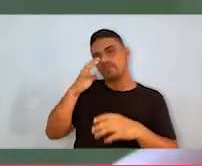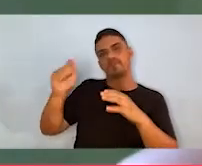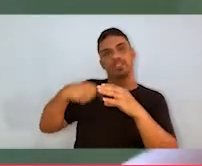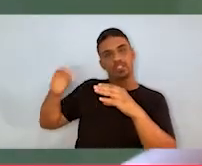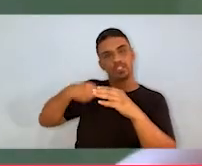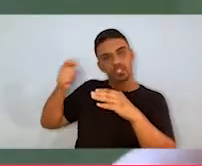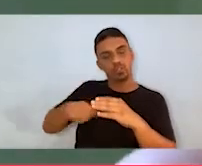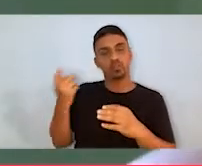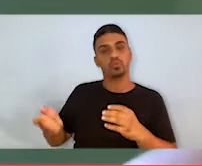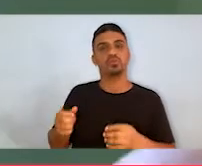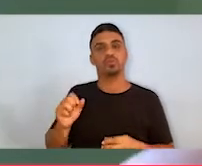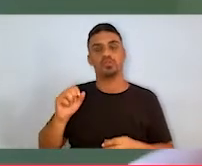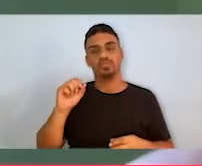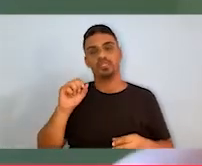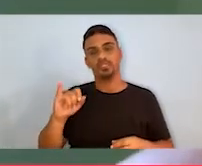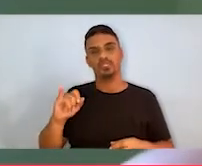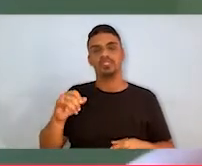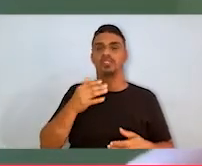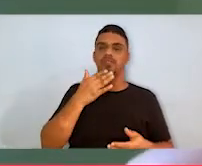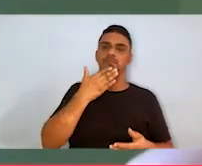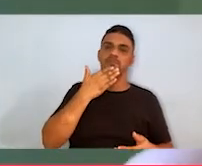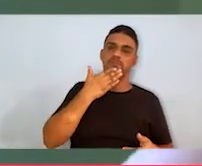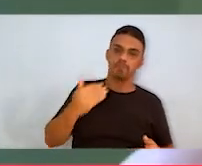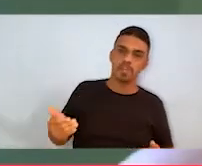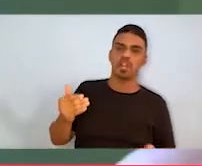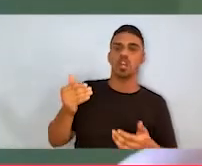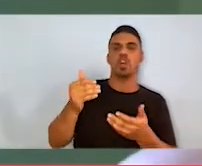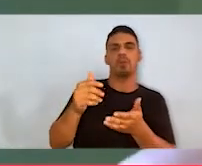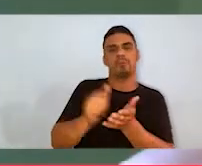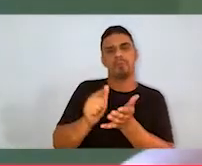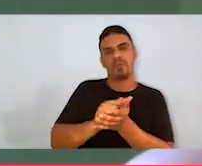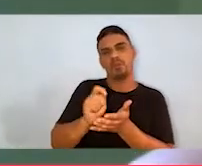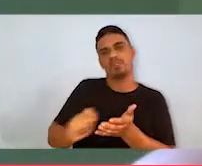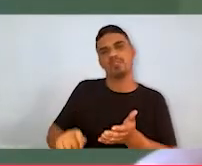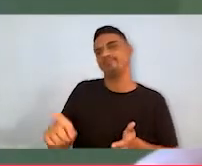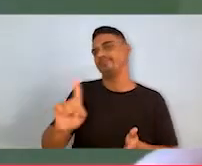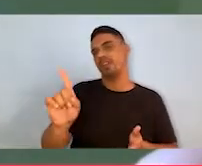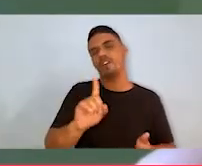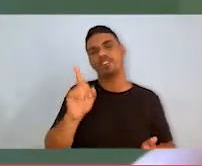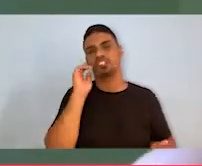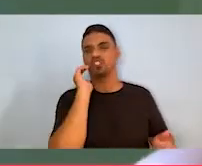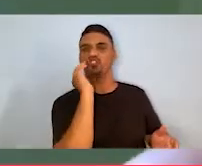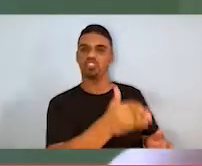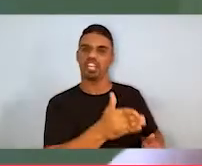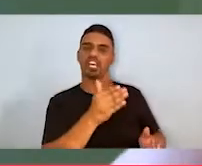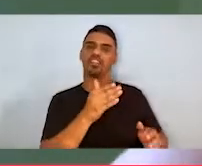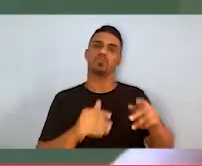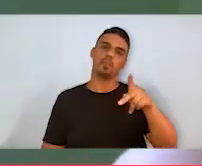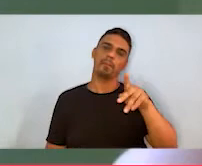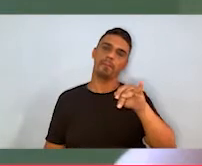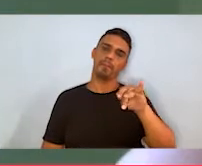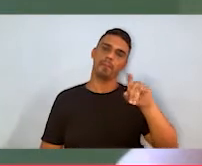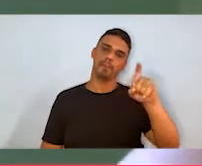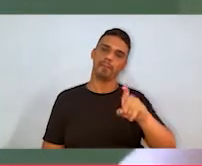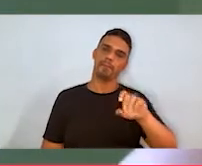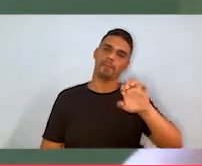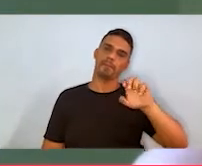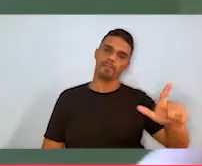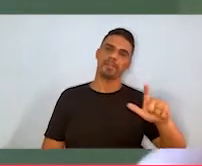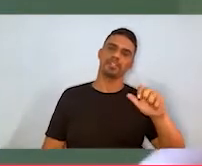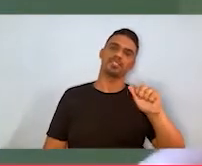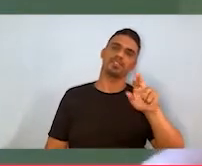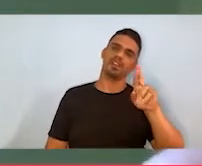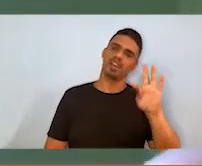pegar aquele aprendizado e aplicar desenhando no papel, você já aplica desenhando no pixel art. Eu sou uma pessoa que às vezes as pessoas me